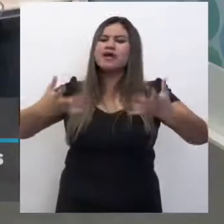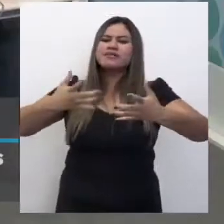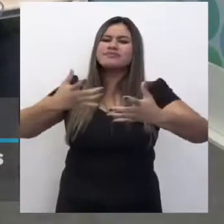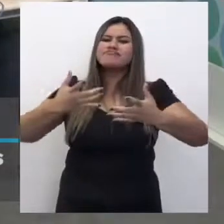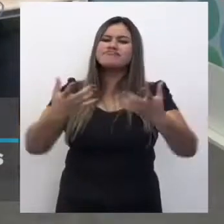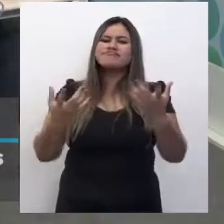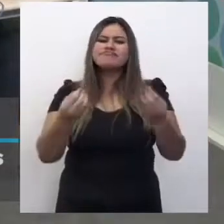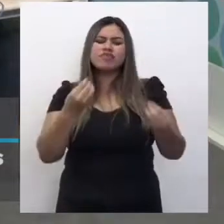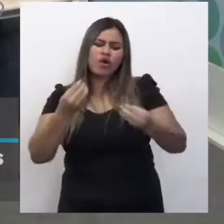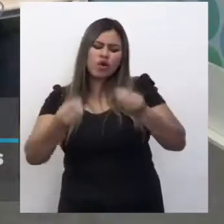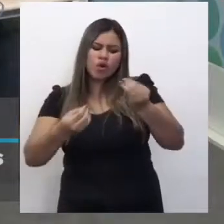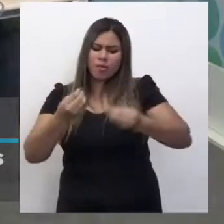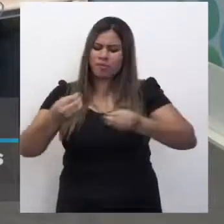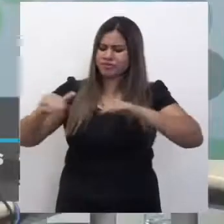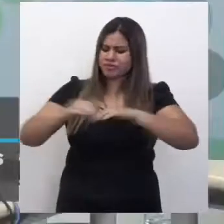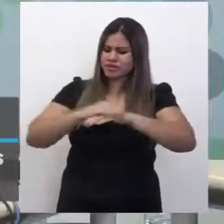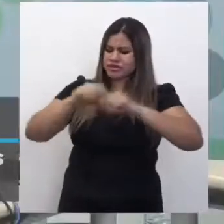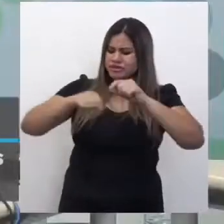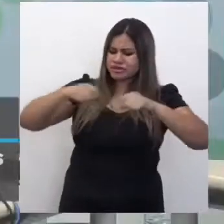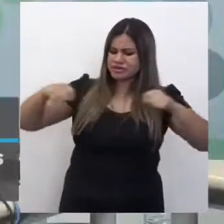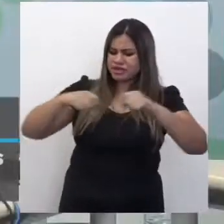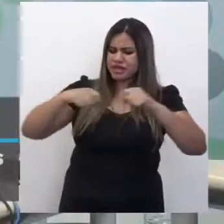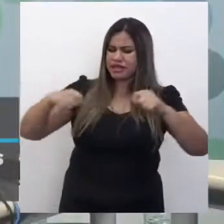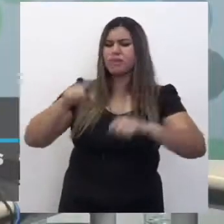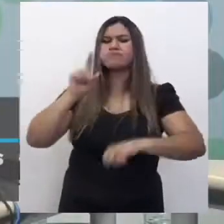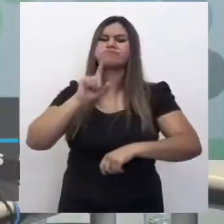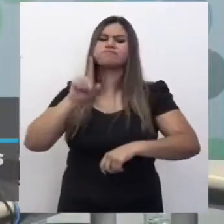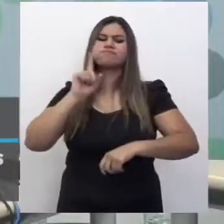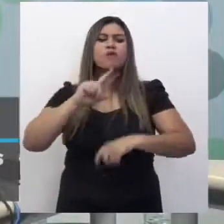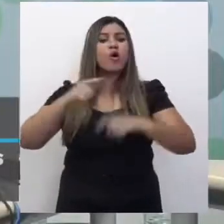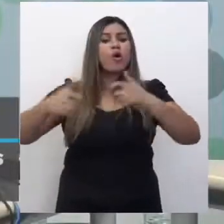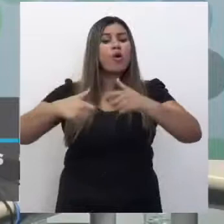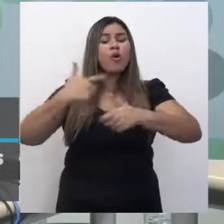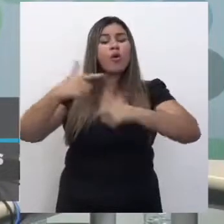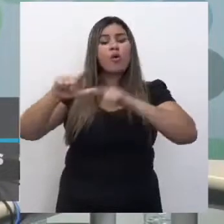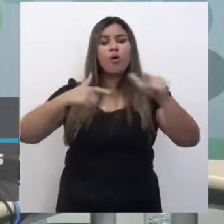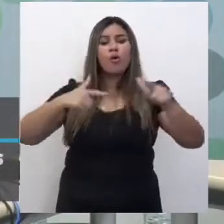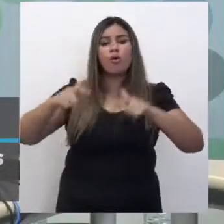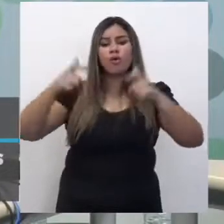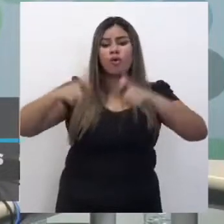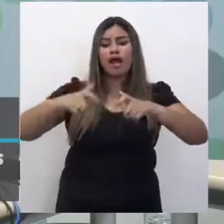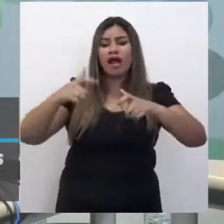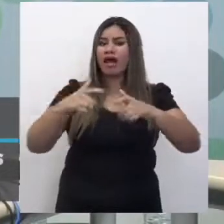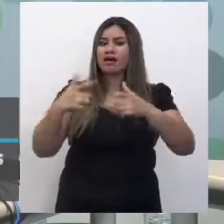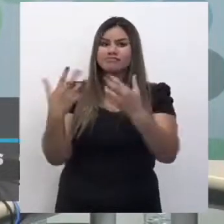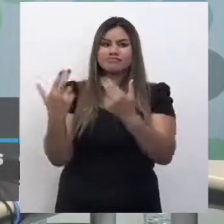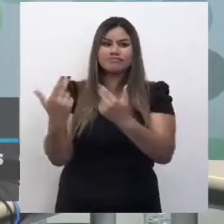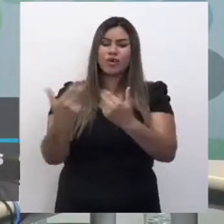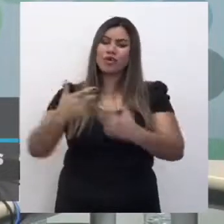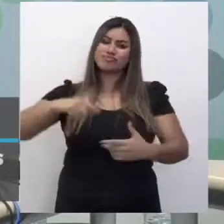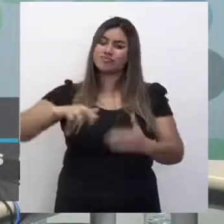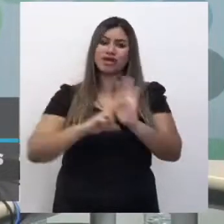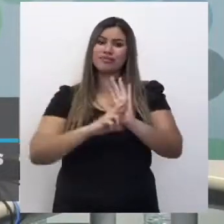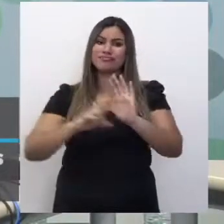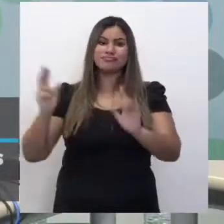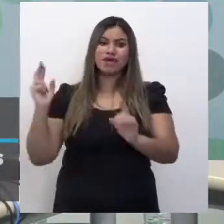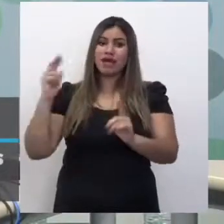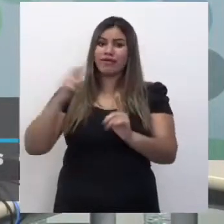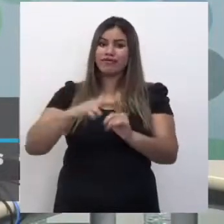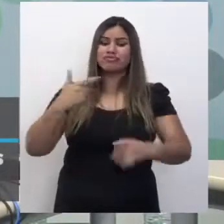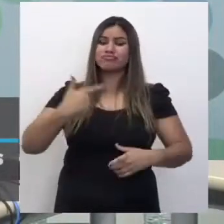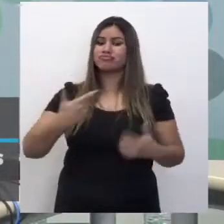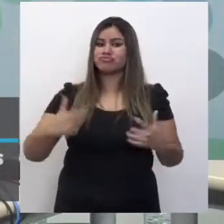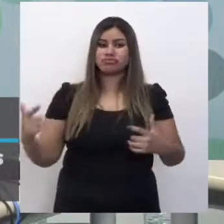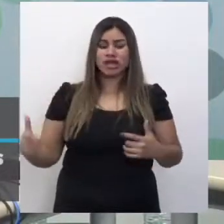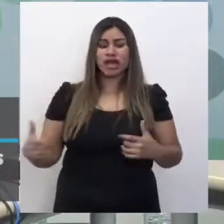do meu tênis lá nos Estados Unidos ou em outro lugar que não é igual daqui? A pessoa fica sem referência e isso pode até